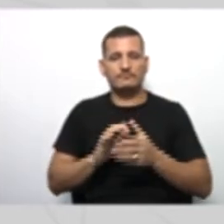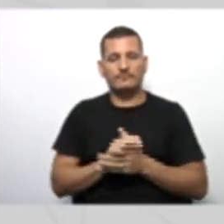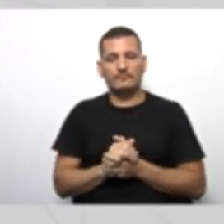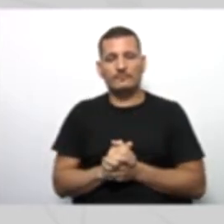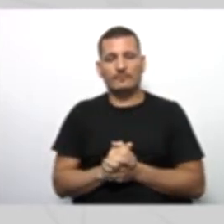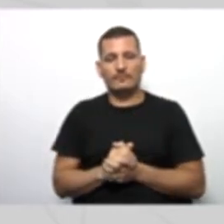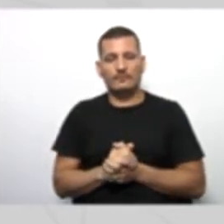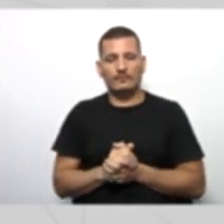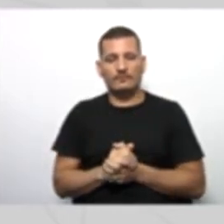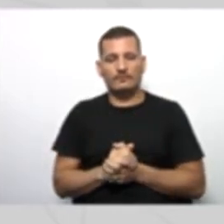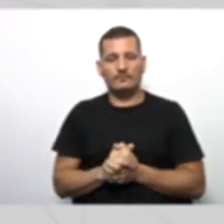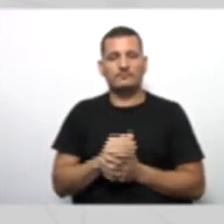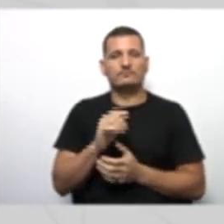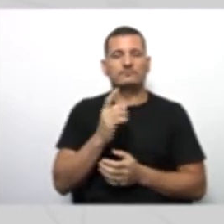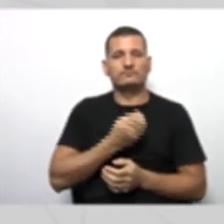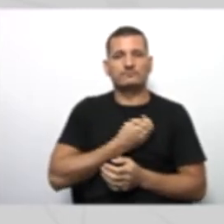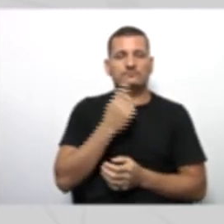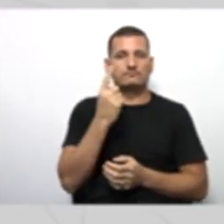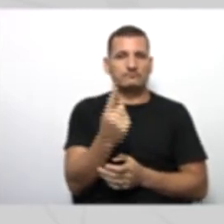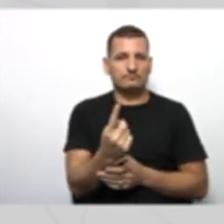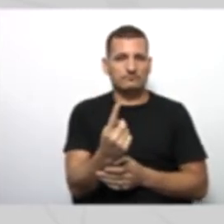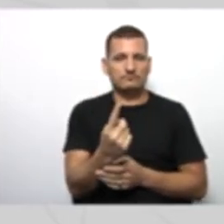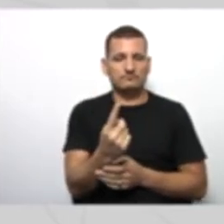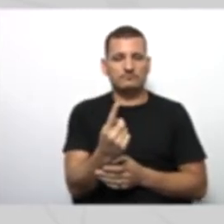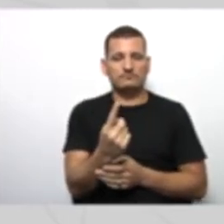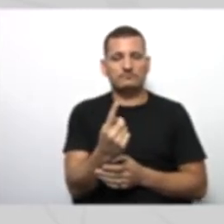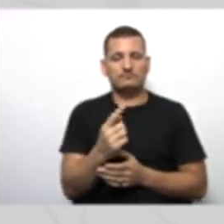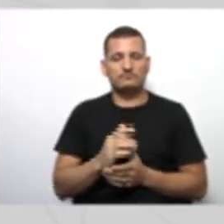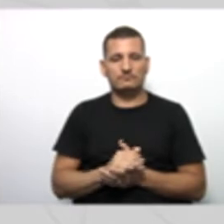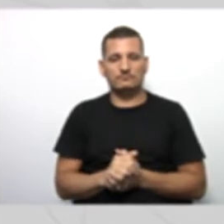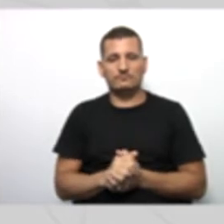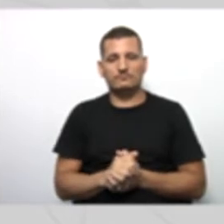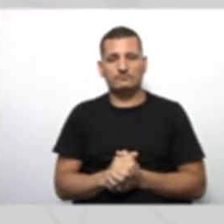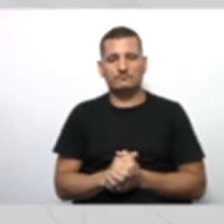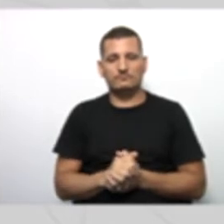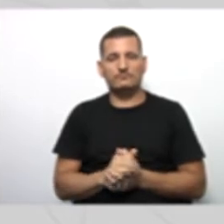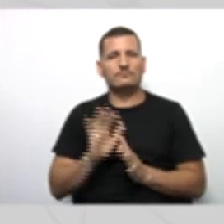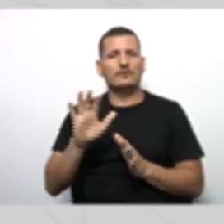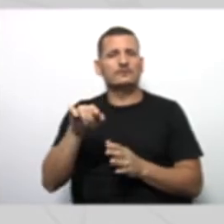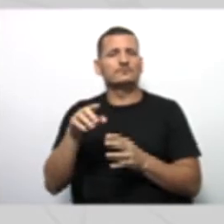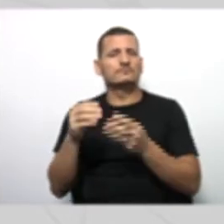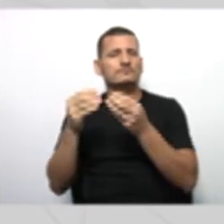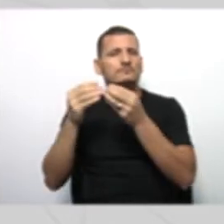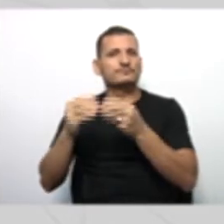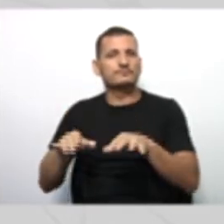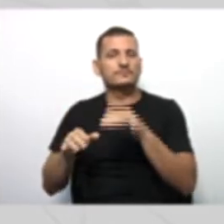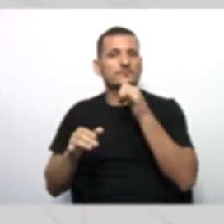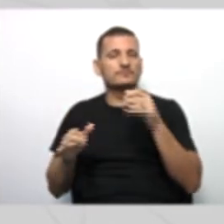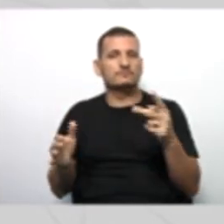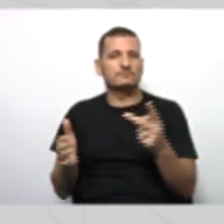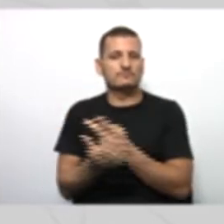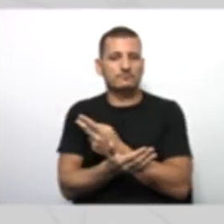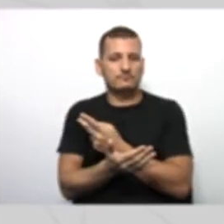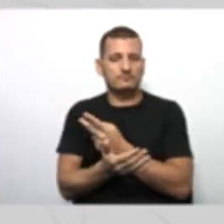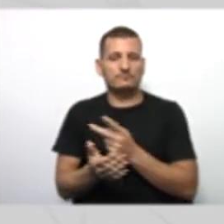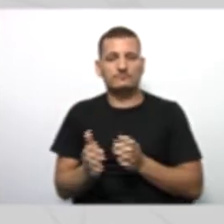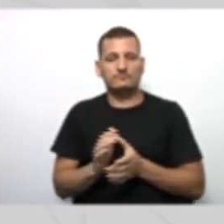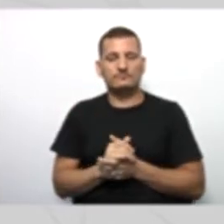ou baixa ou moderada, o impacto também eu vou ter que verificar se ele é alto, baixo ou moderado, e eu vou ter que fazer a classificação desse